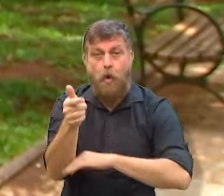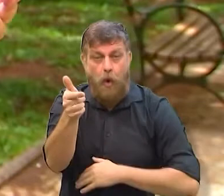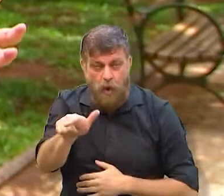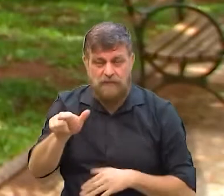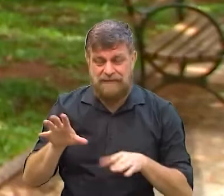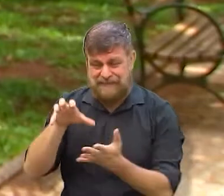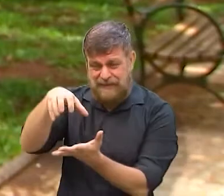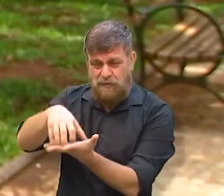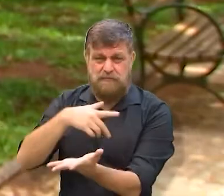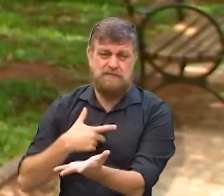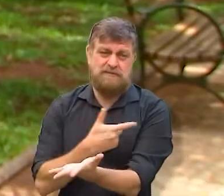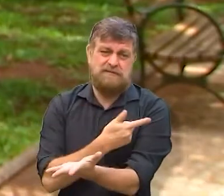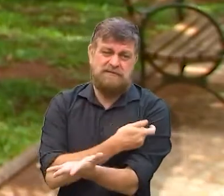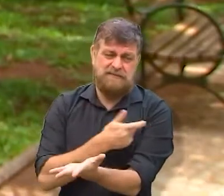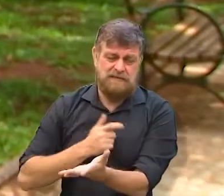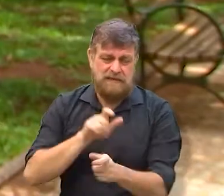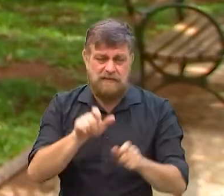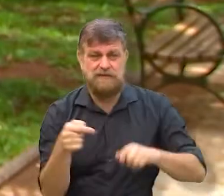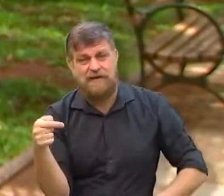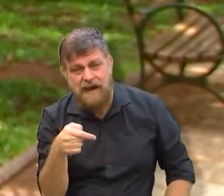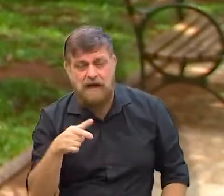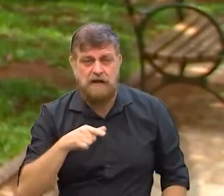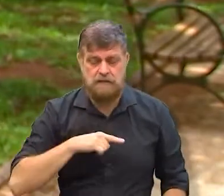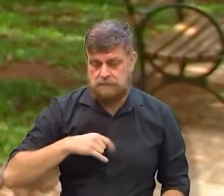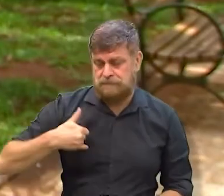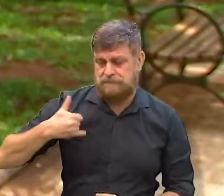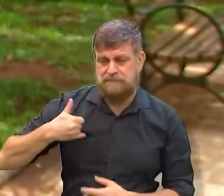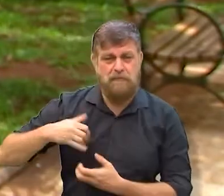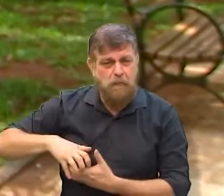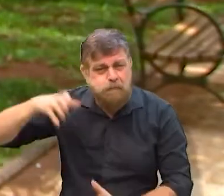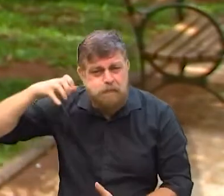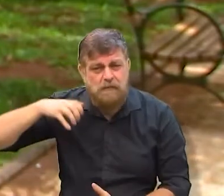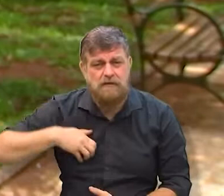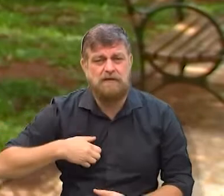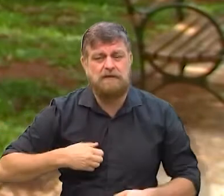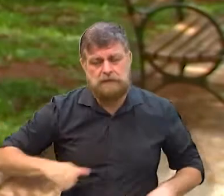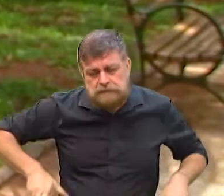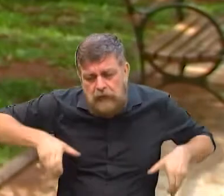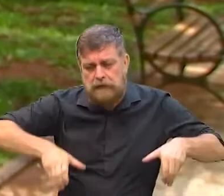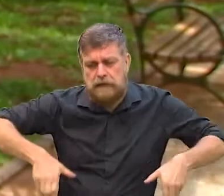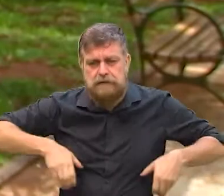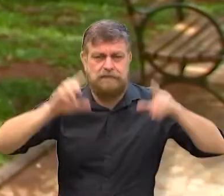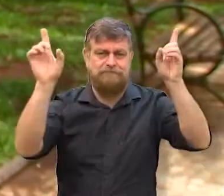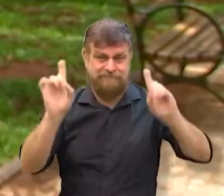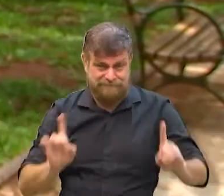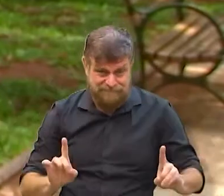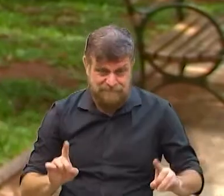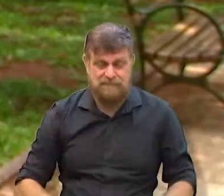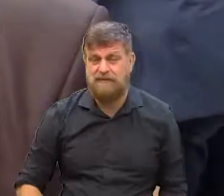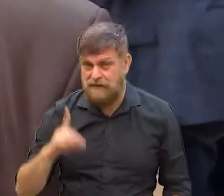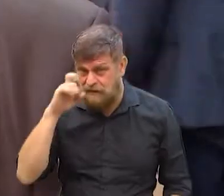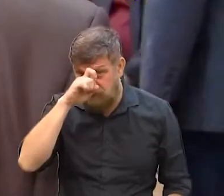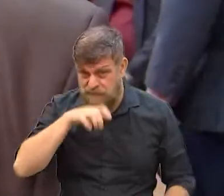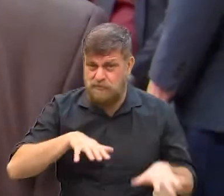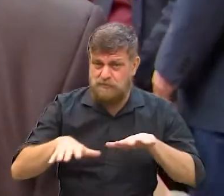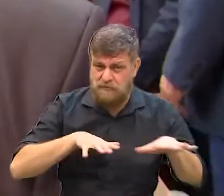atendimento. Ainda de acordo com o parlamentar, entre essas pessoas há muitos idosos e deficientes físicos que têm dificuldades de locomoção.